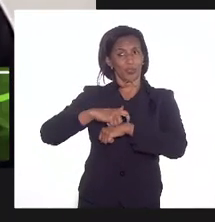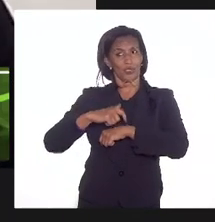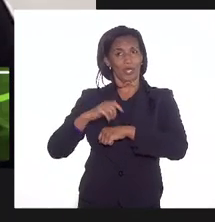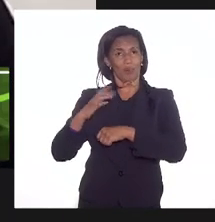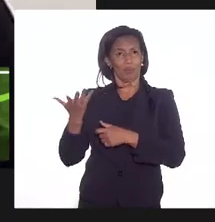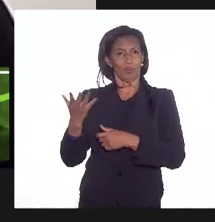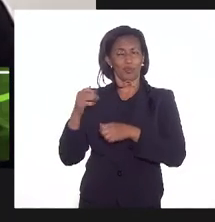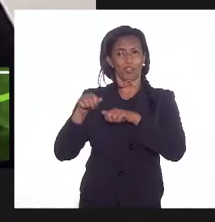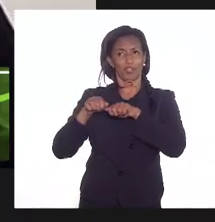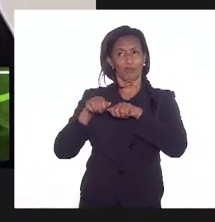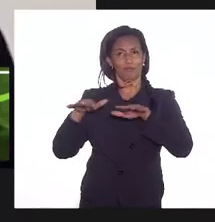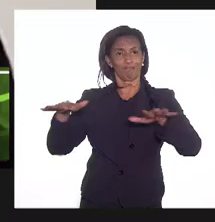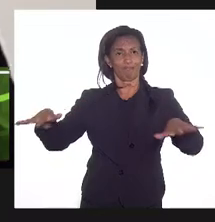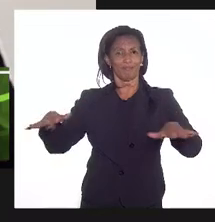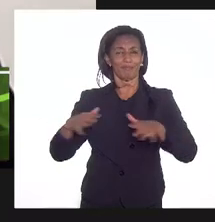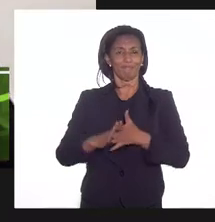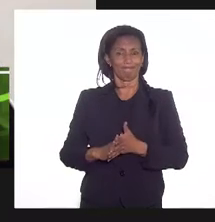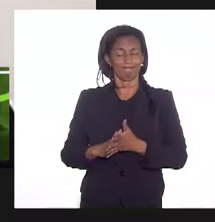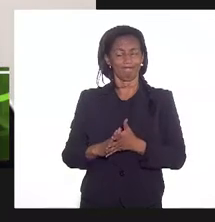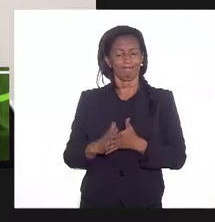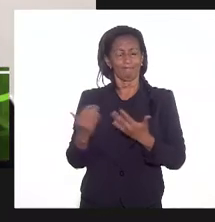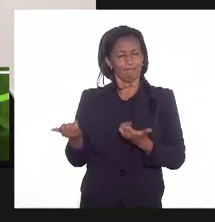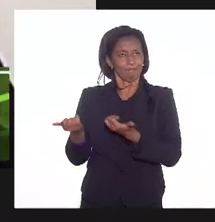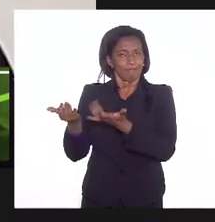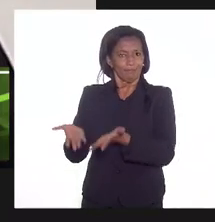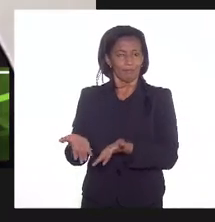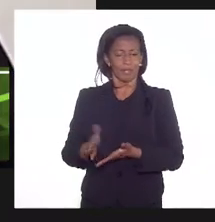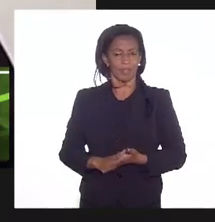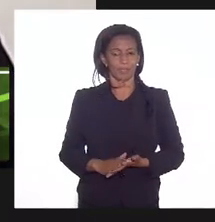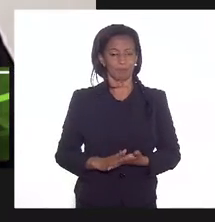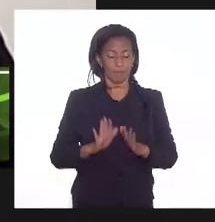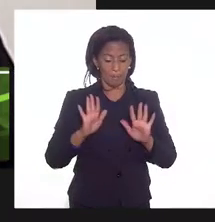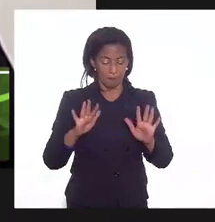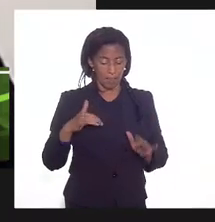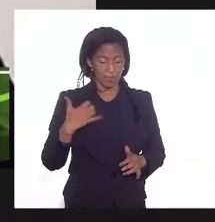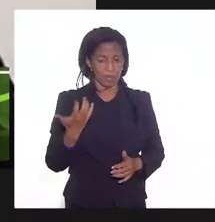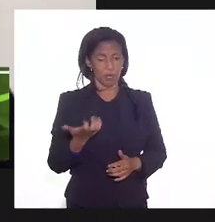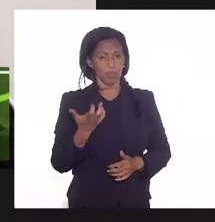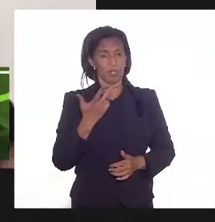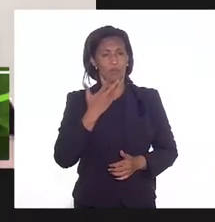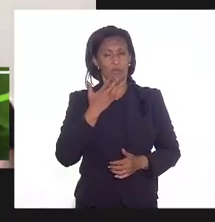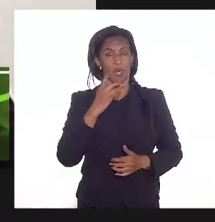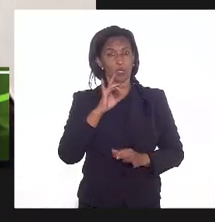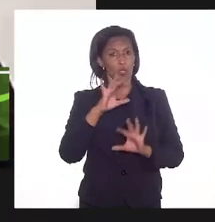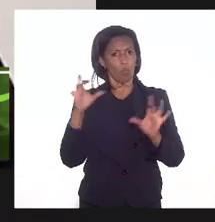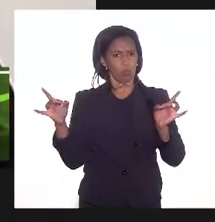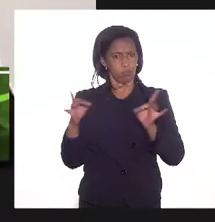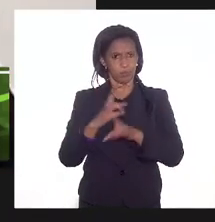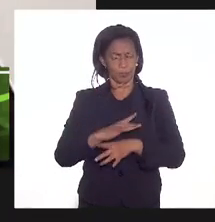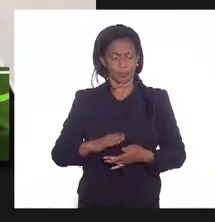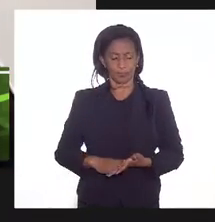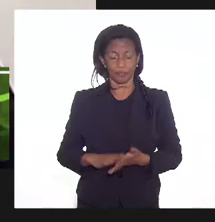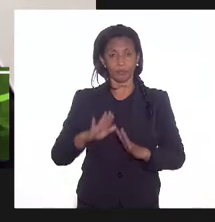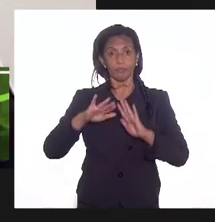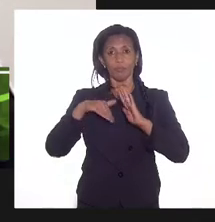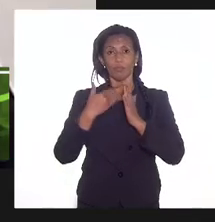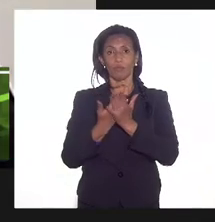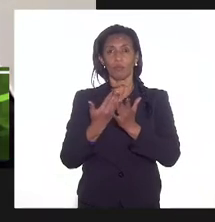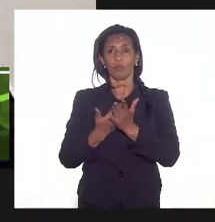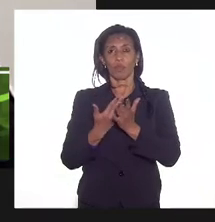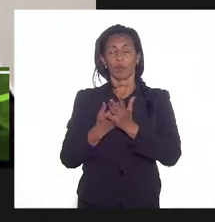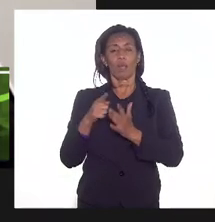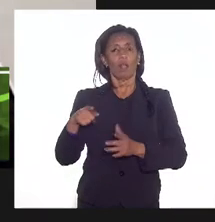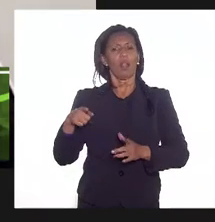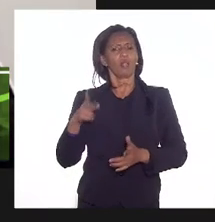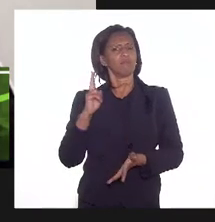de pandemia trazem mas eu queria dizer isso aqui só para concluir é que a escola ela